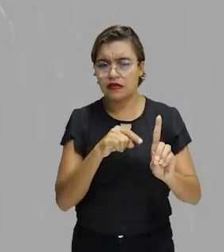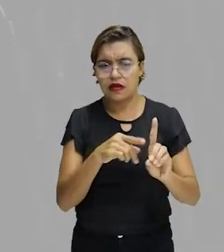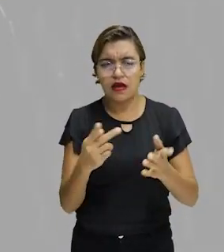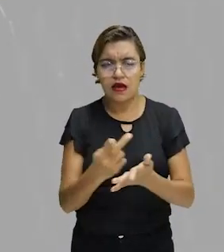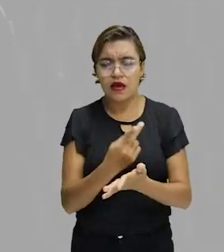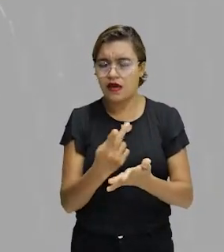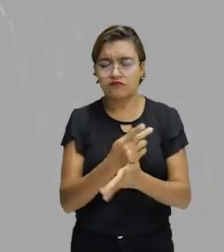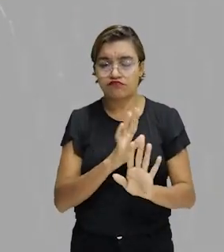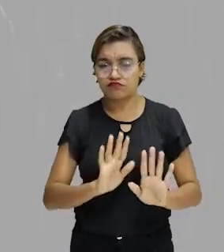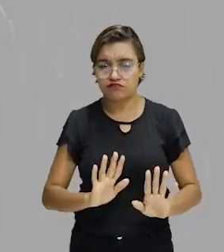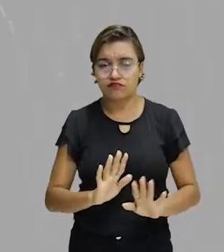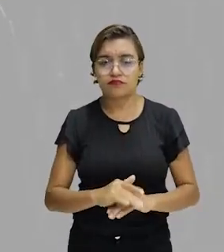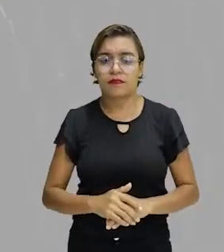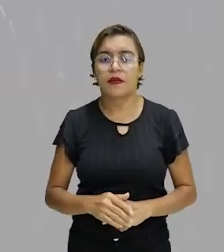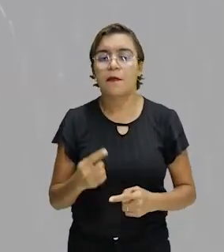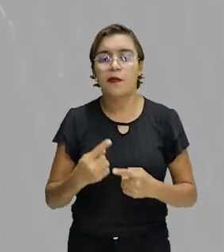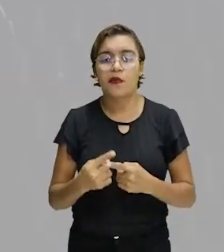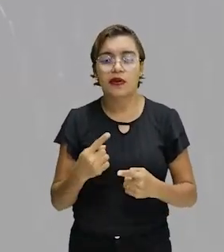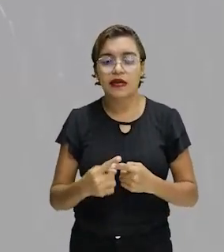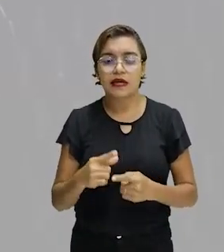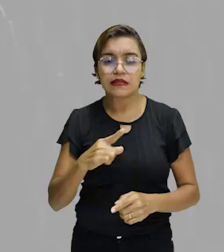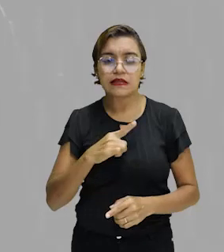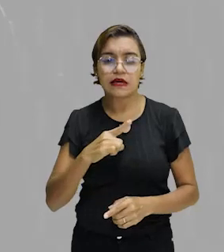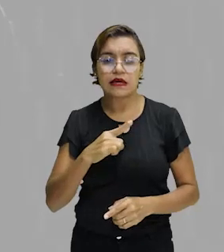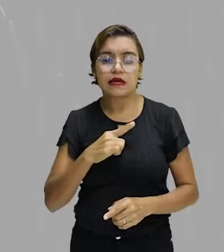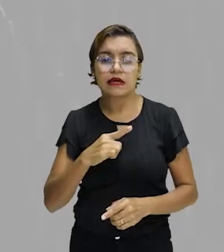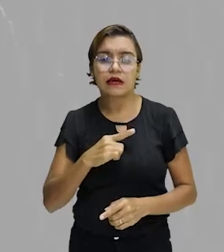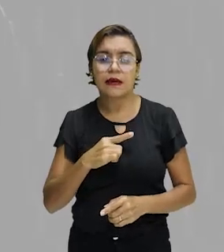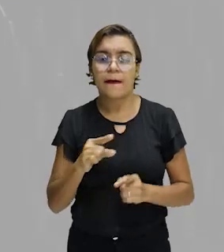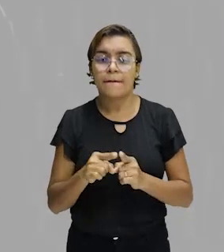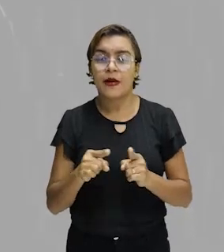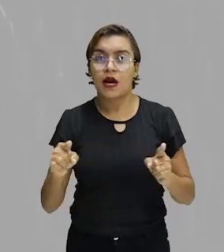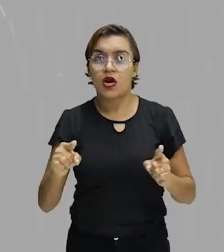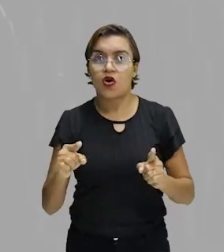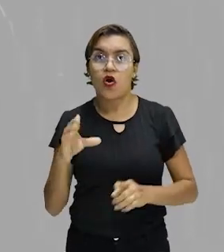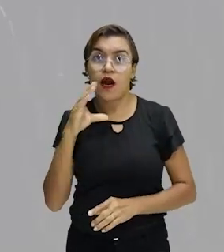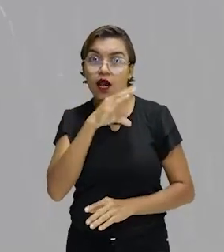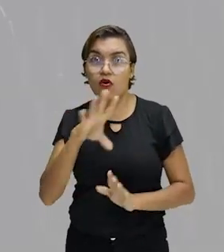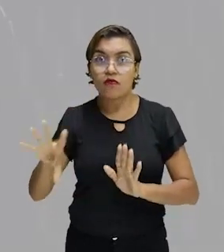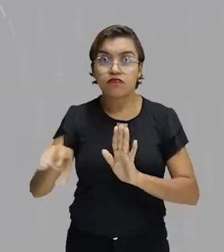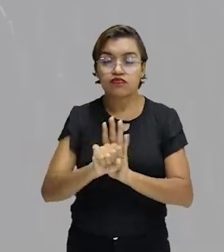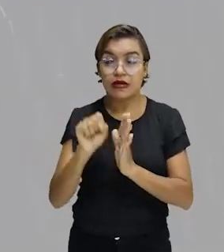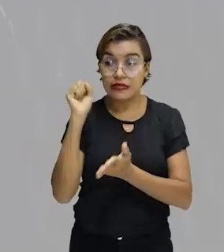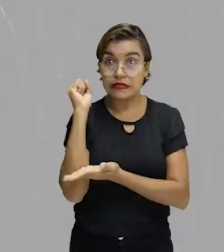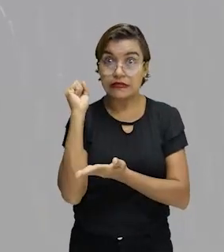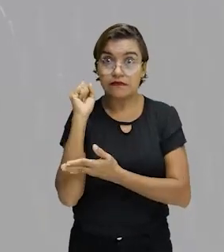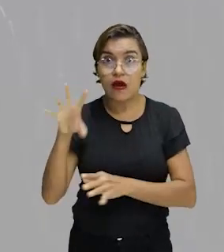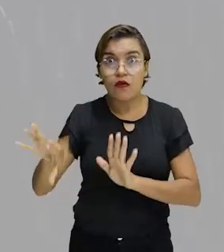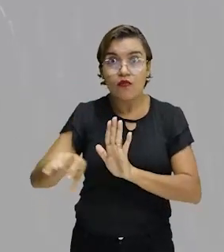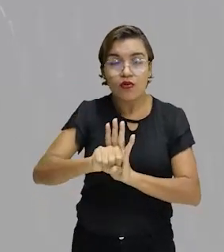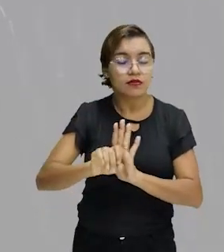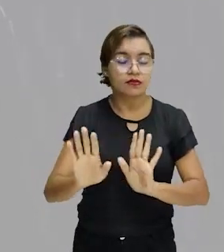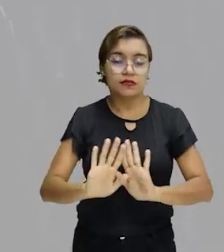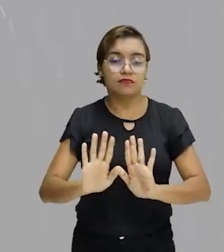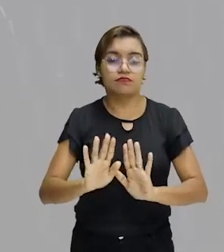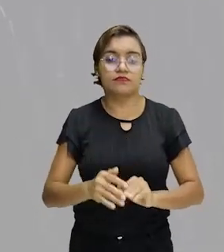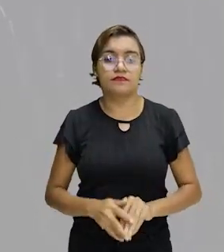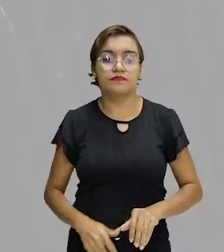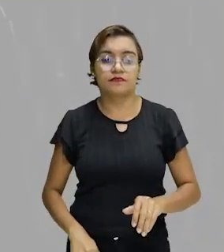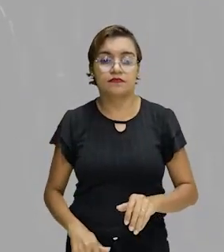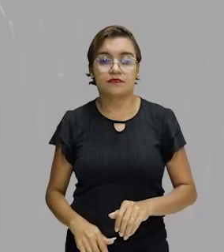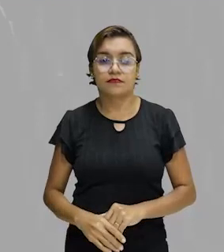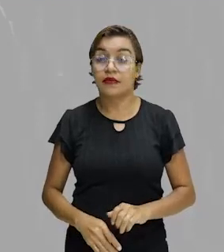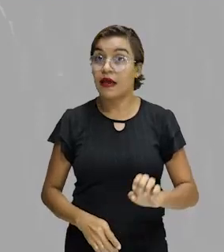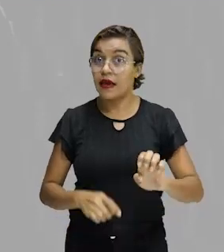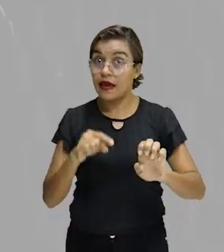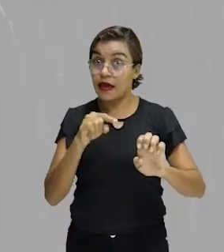Então, a letra D não está correta por causa desse trecho, né? Maior retenção de calor pela madeira. Não. Está correta a